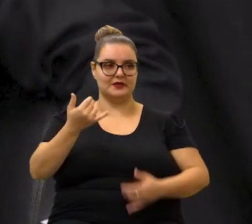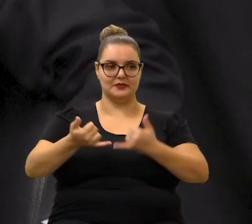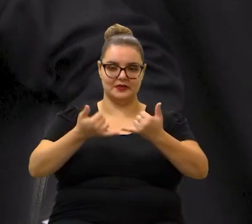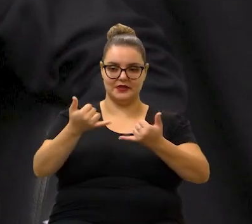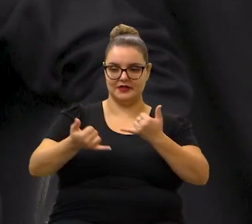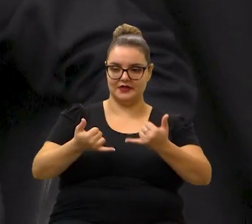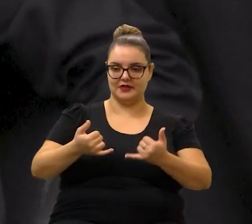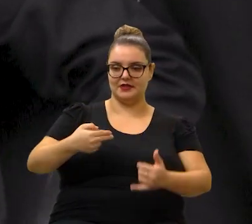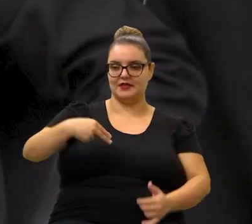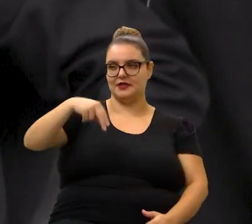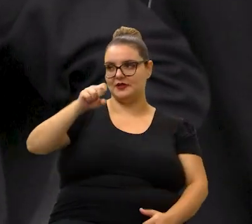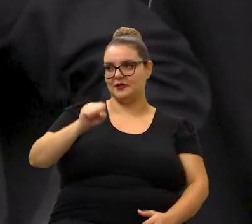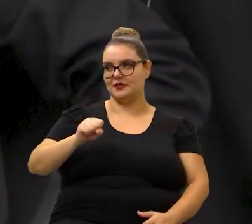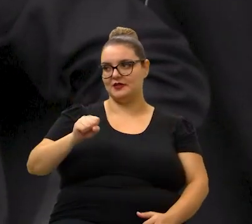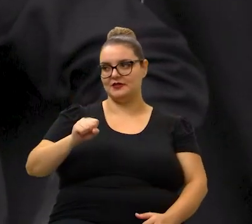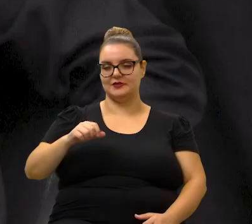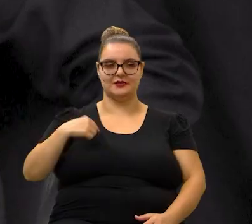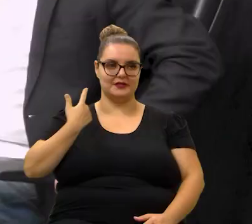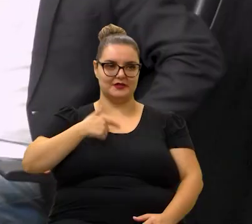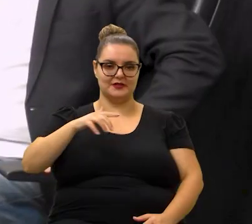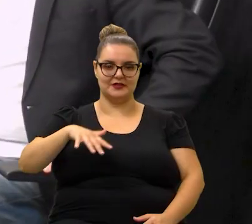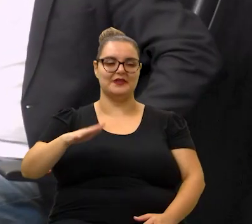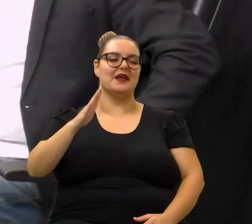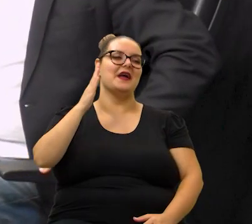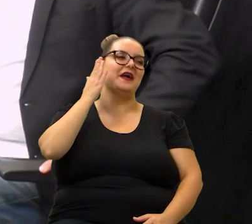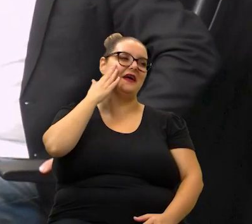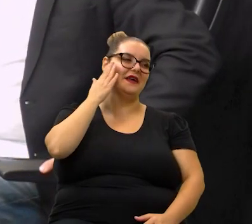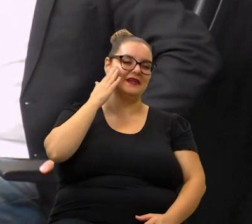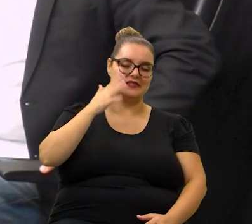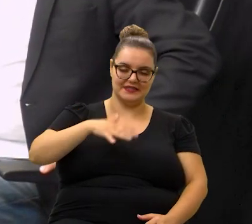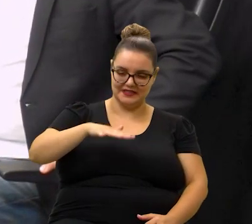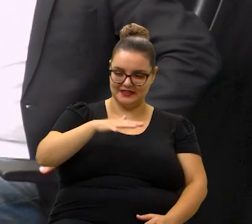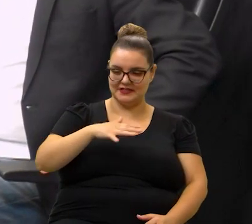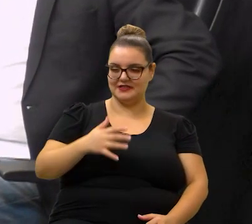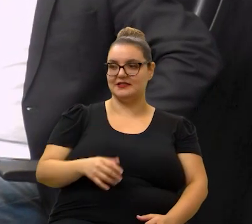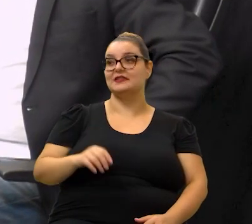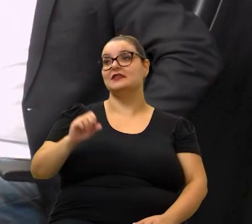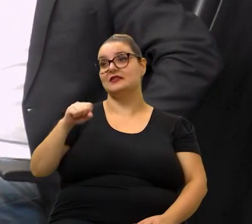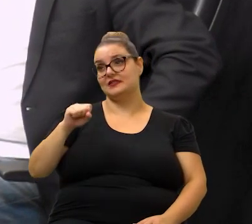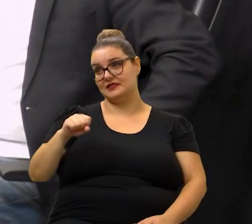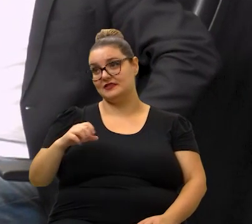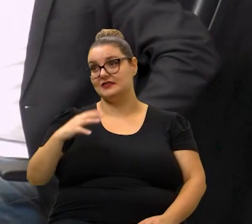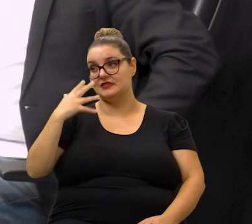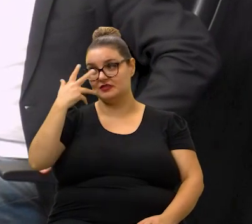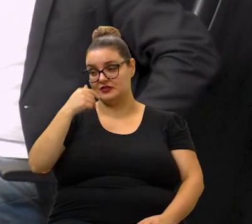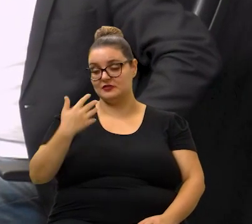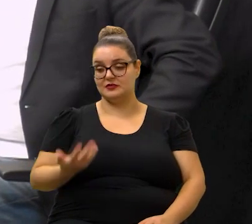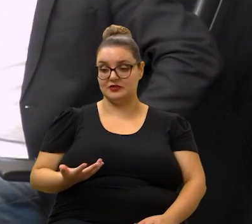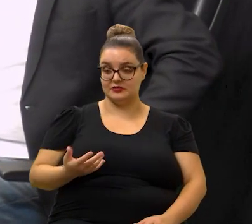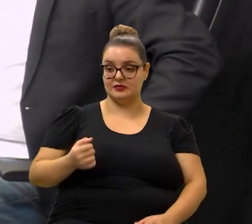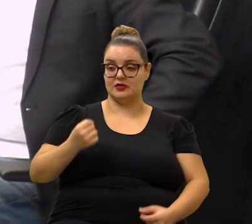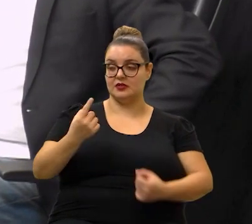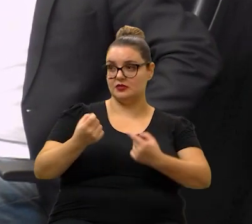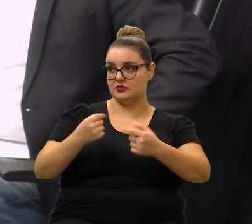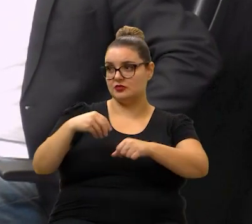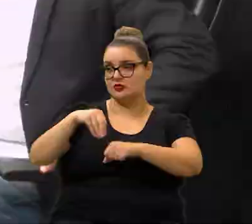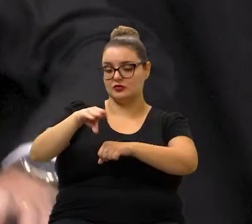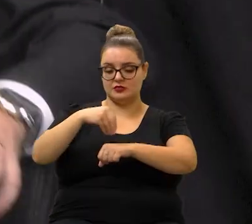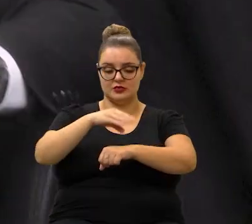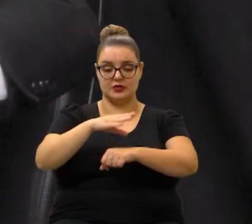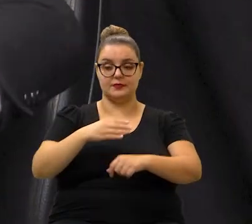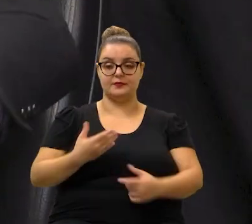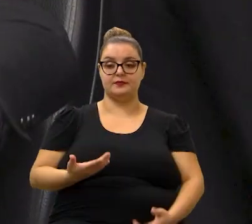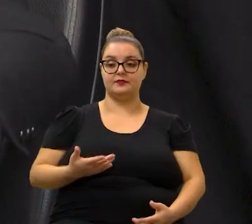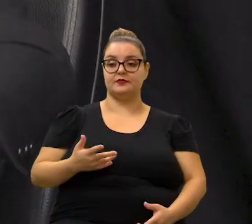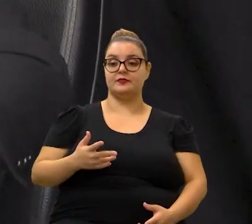sul da nossa região lá ah entendi a norte sul da região e tá ficando mesmo muito bonita eu já também fiz algumas indicações